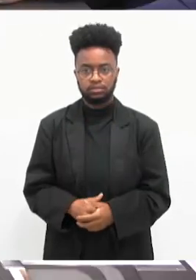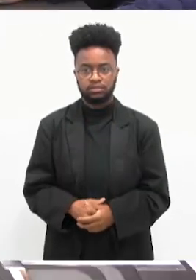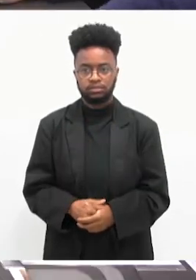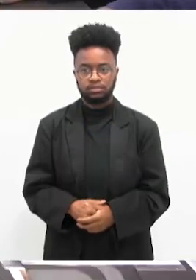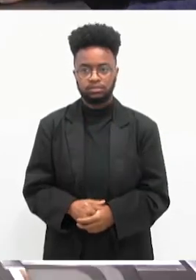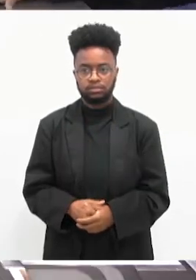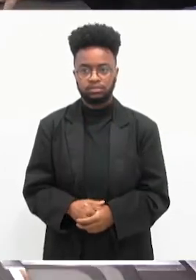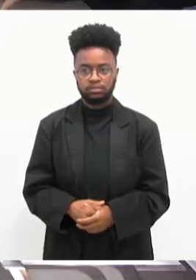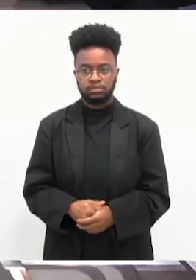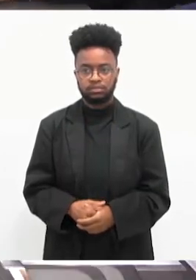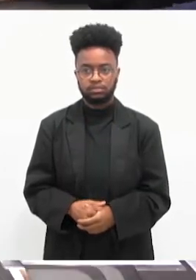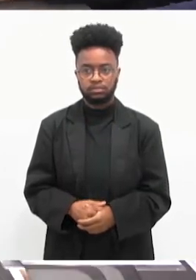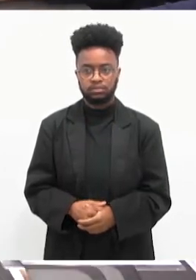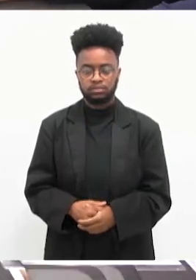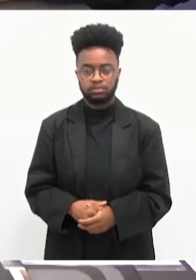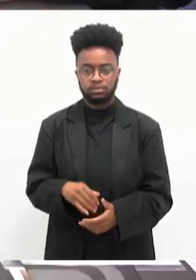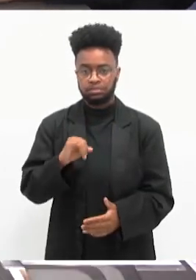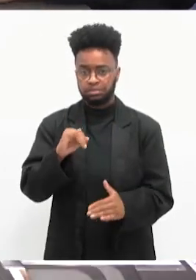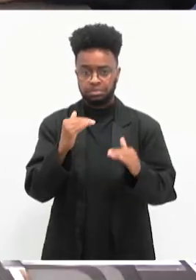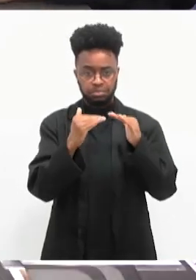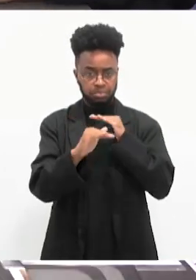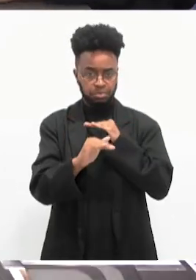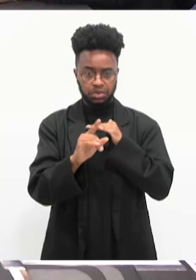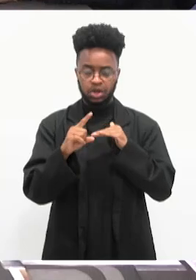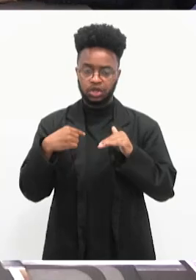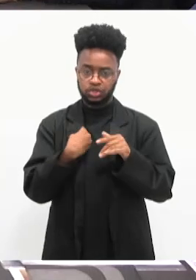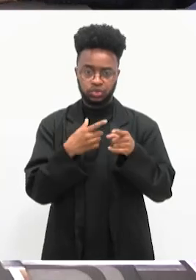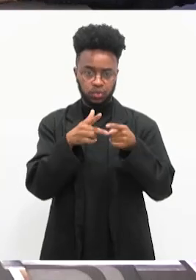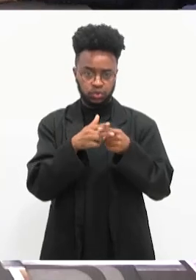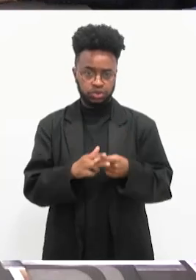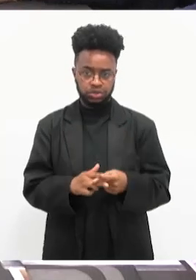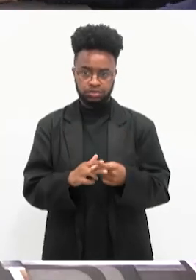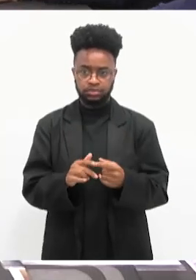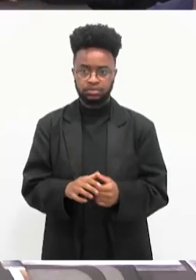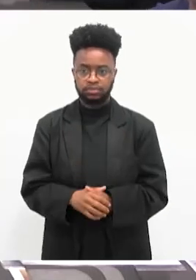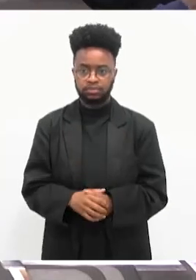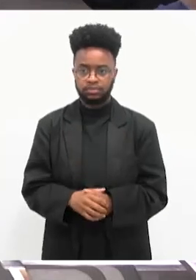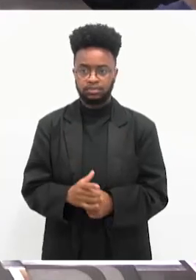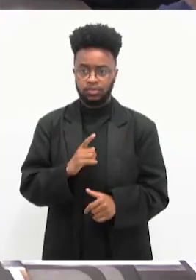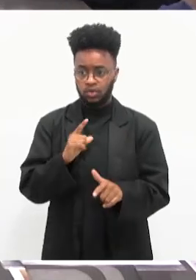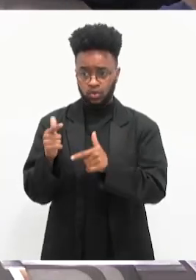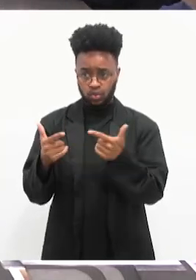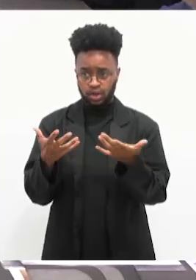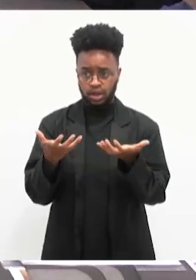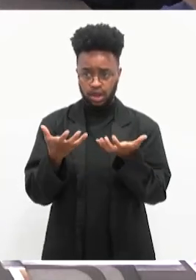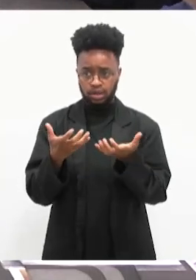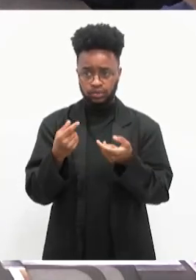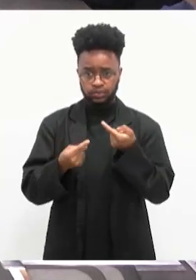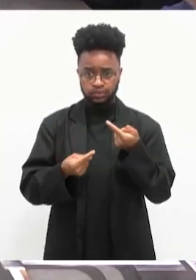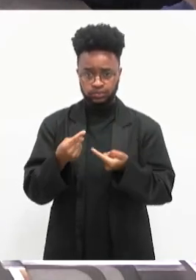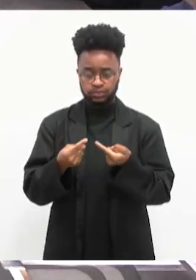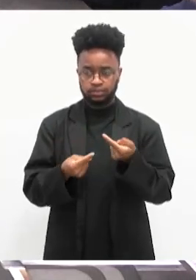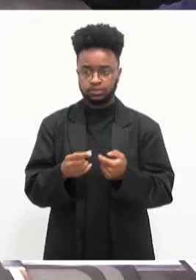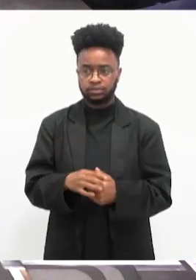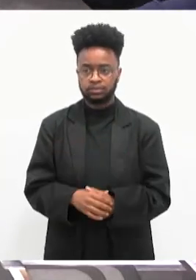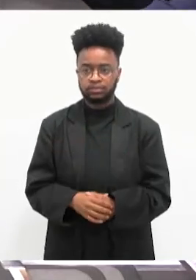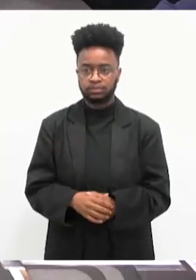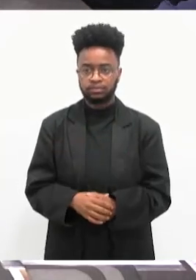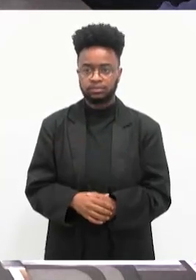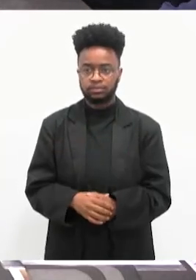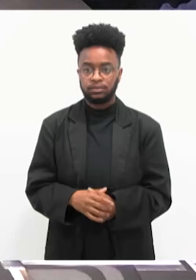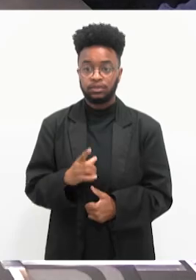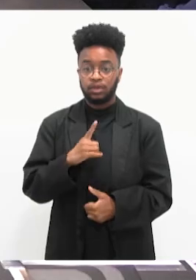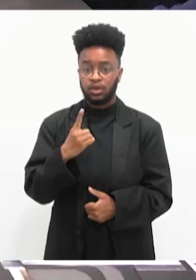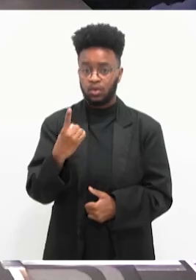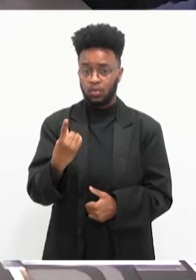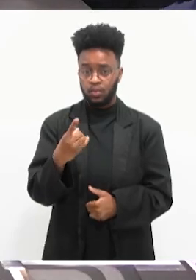Perfeito. Se divergir, a gente acerta aqui. Não, tem não. problema nenhum. Mais alguém que gostaria de em discussão? Presidente, uma Deputada. das